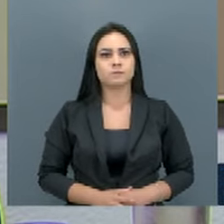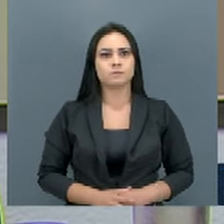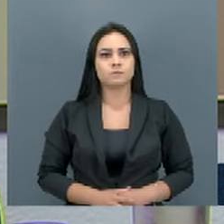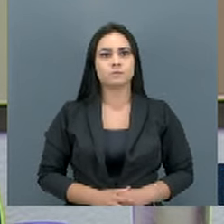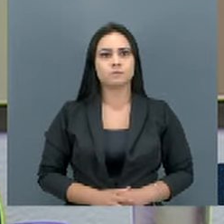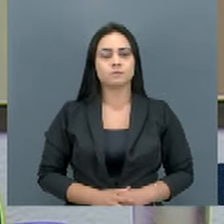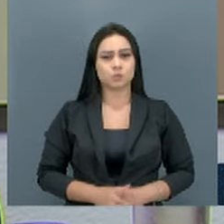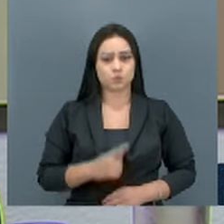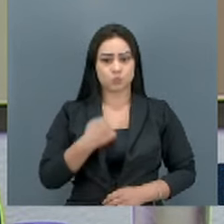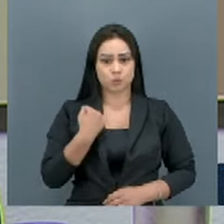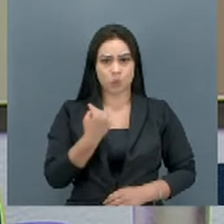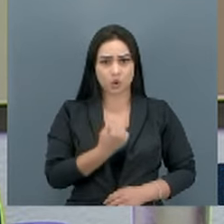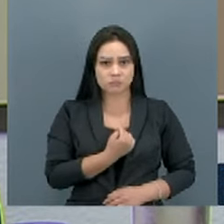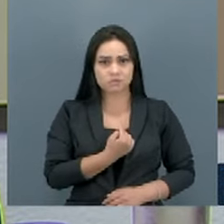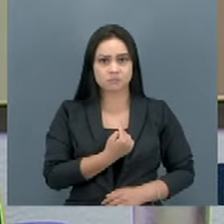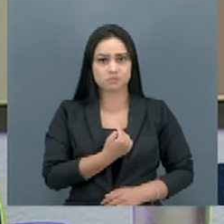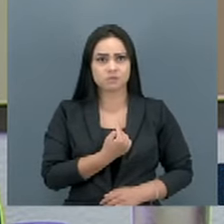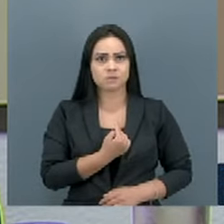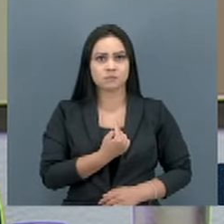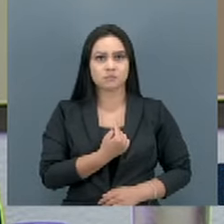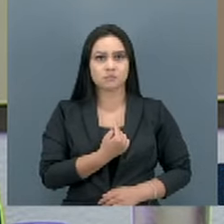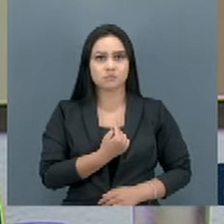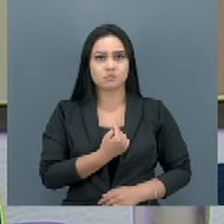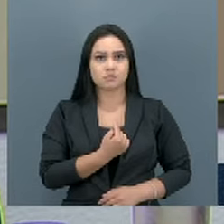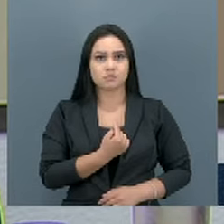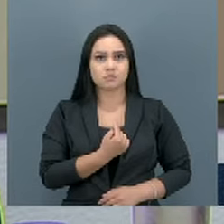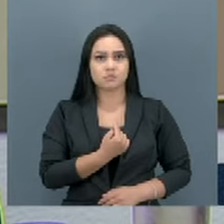Que a gente ouve